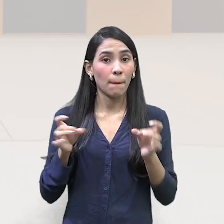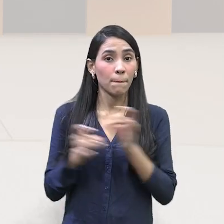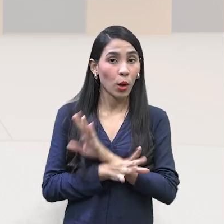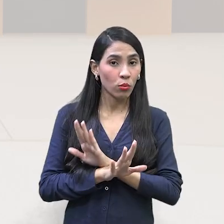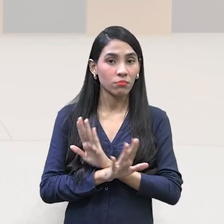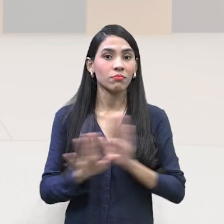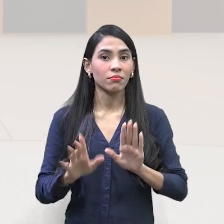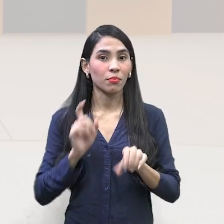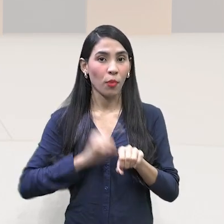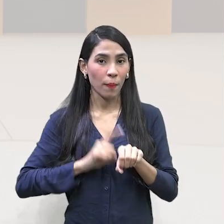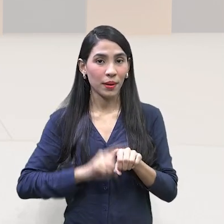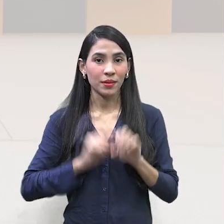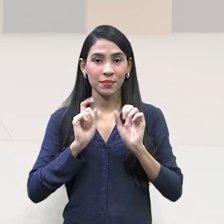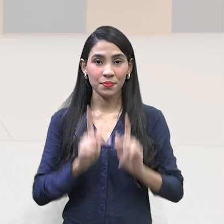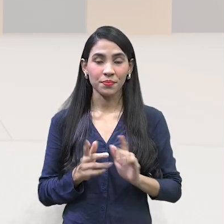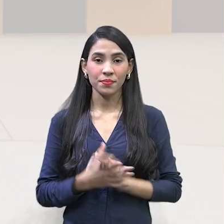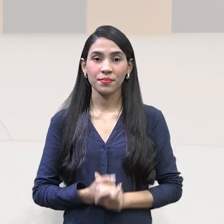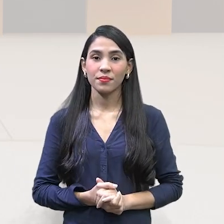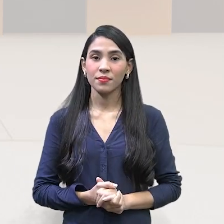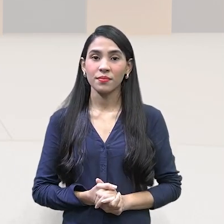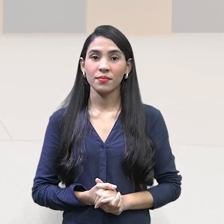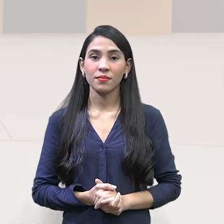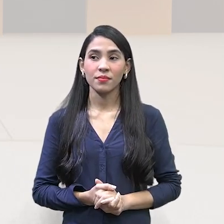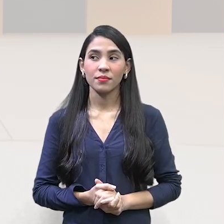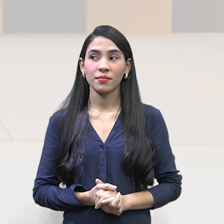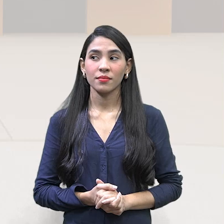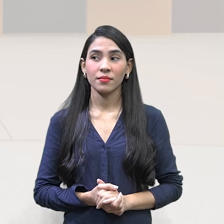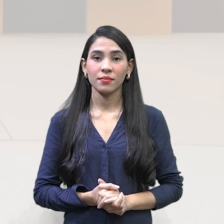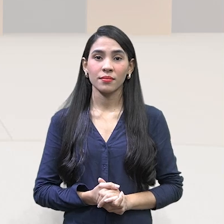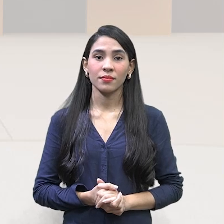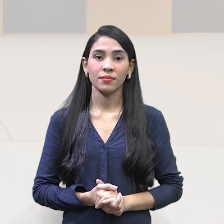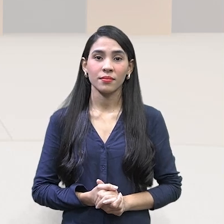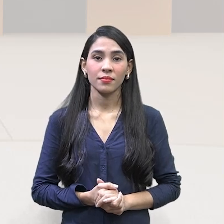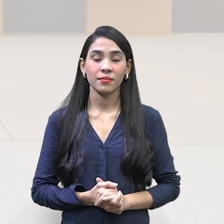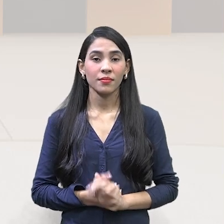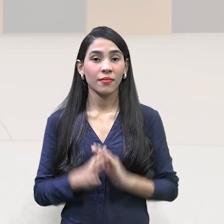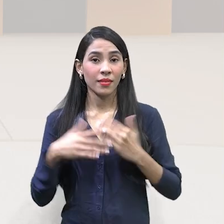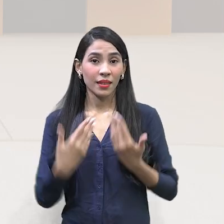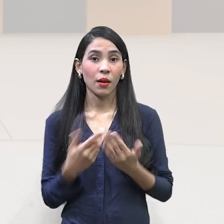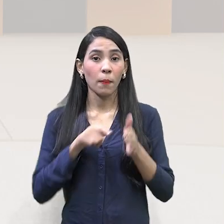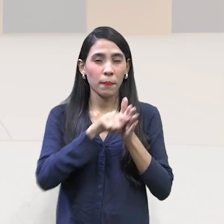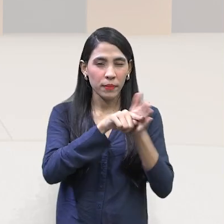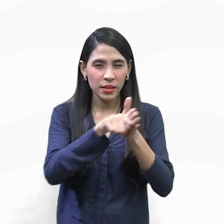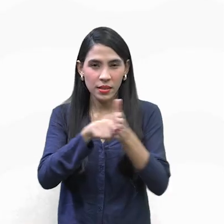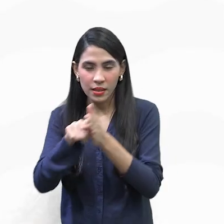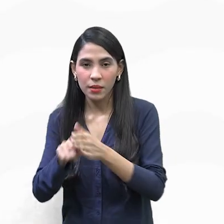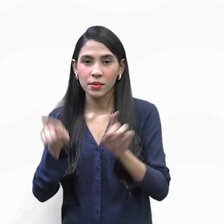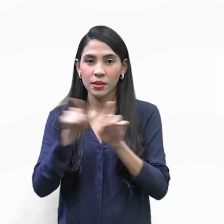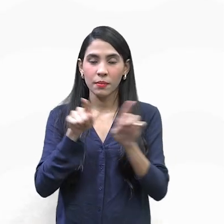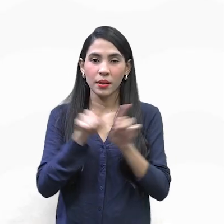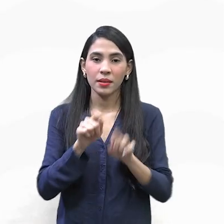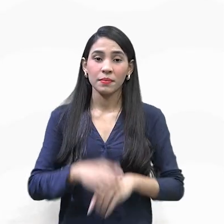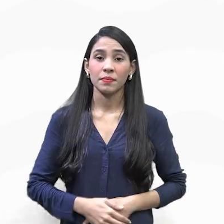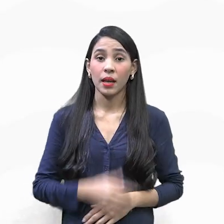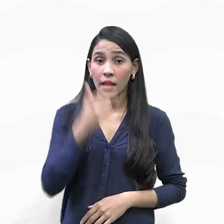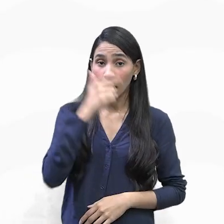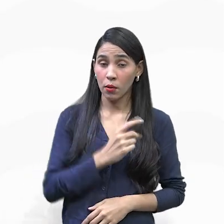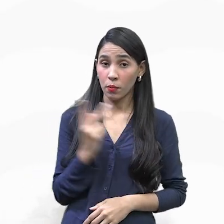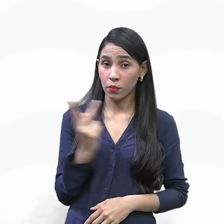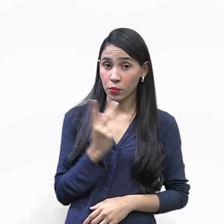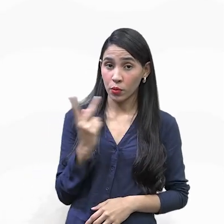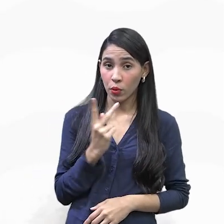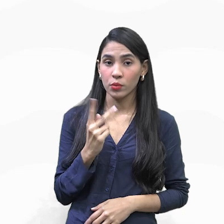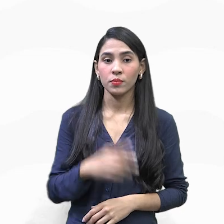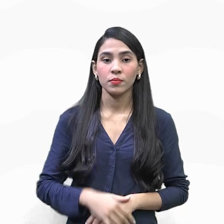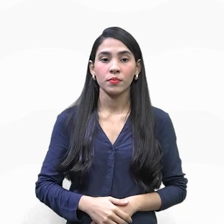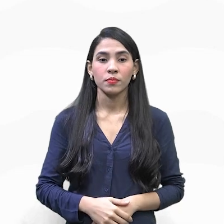esse momento. Exatamente isso. E olha só, pessoal, nós fizemos uma pesquisa aqui, eu e a professora Simone, fizemos uma pesquisa,